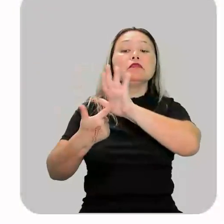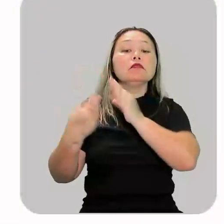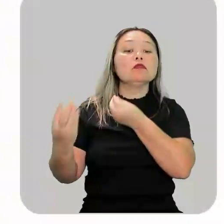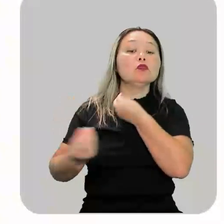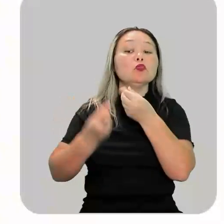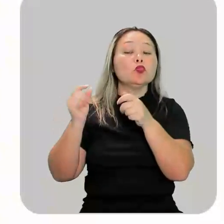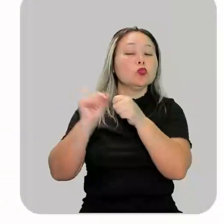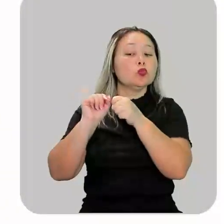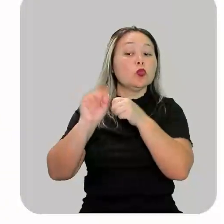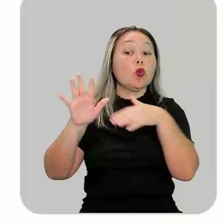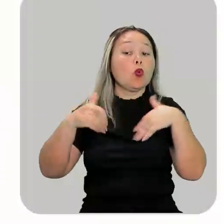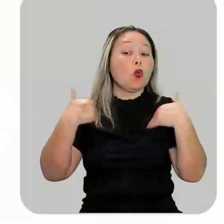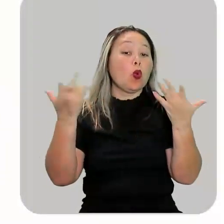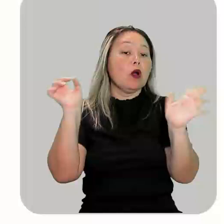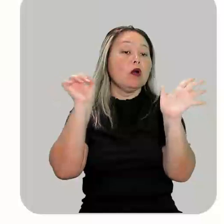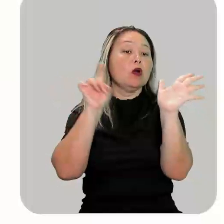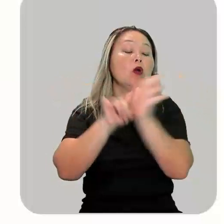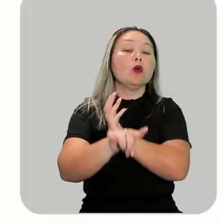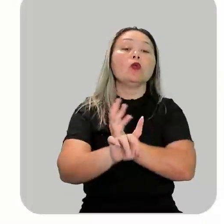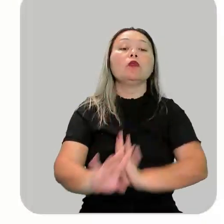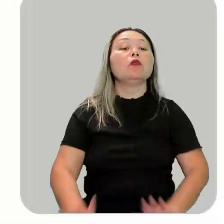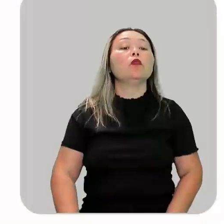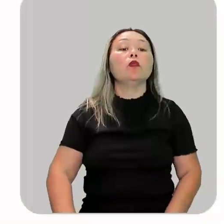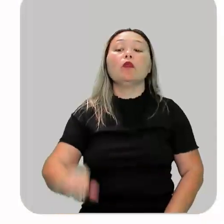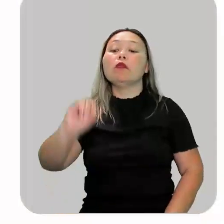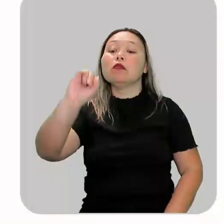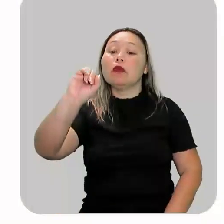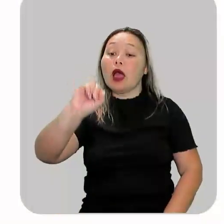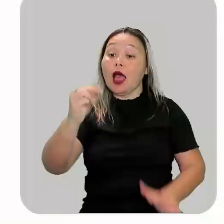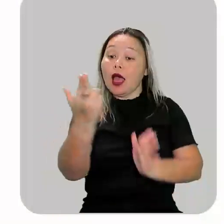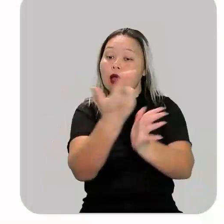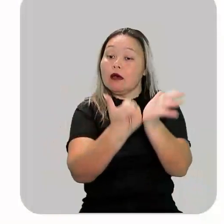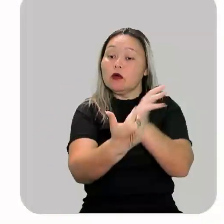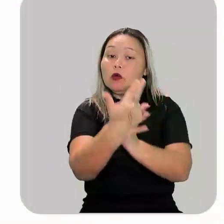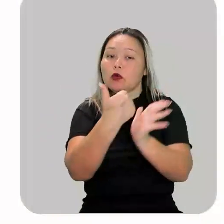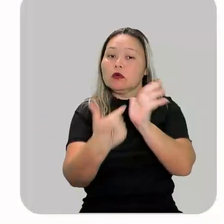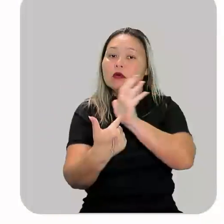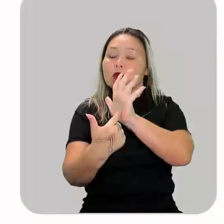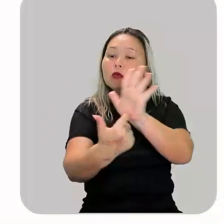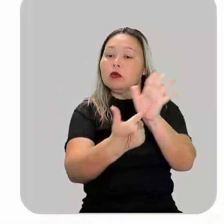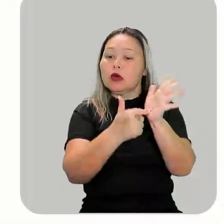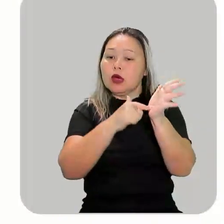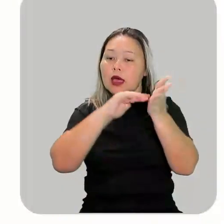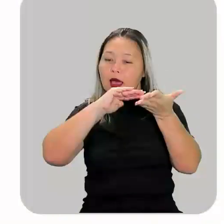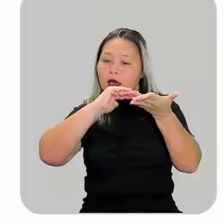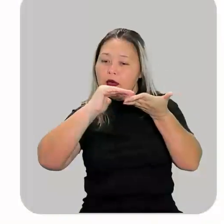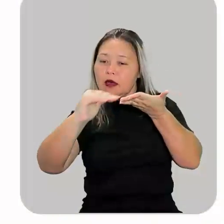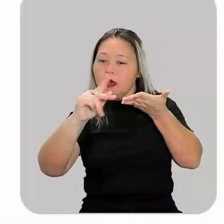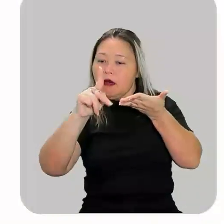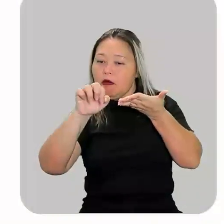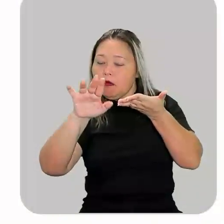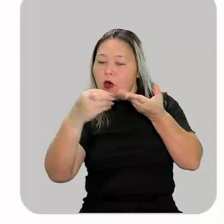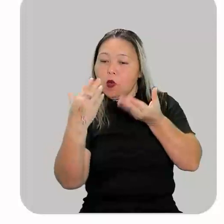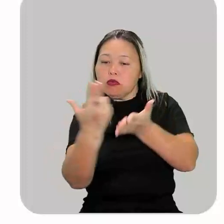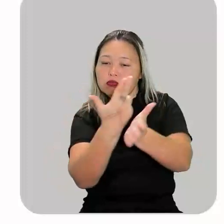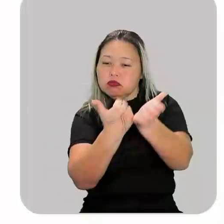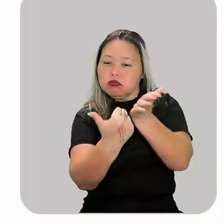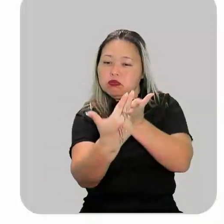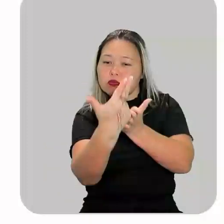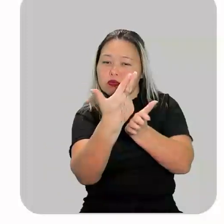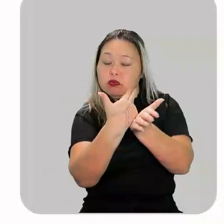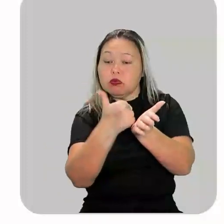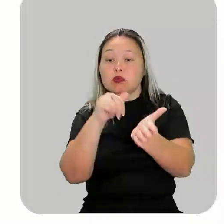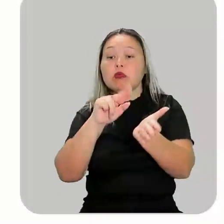ver qual é o comando, a pergunta? A figura que representa a planta do telhado da